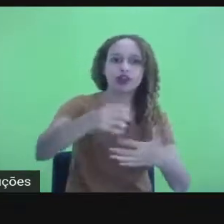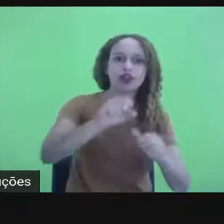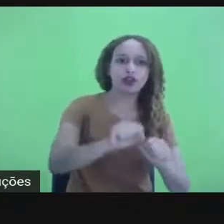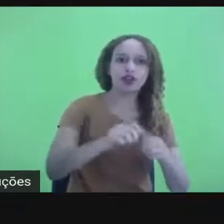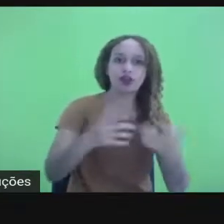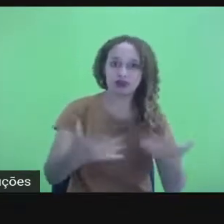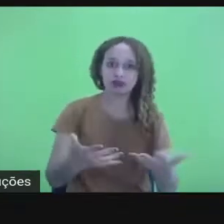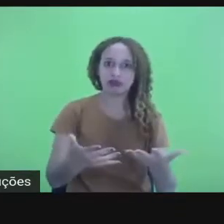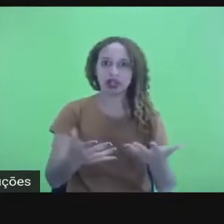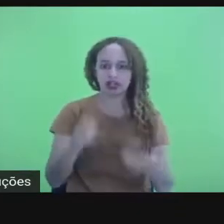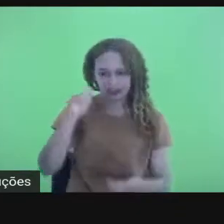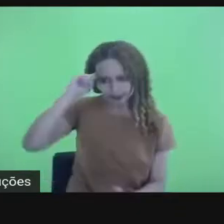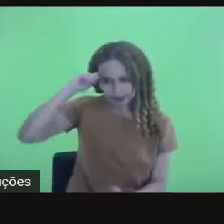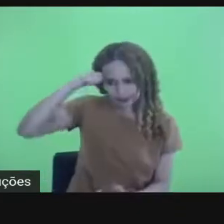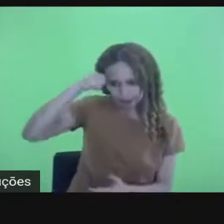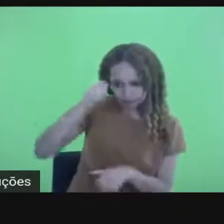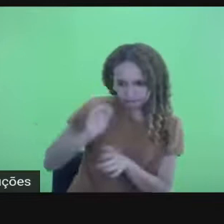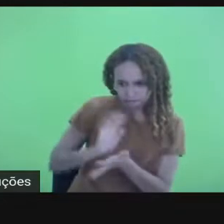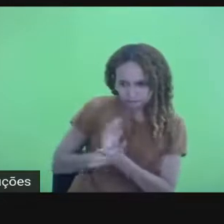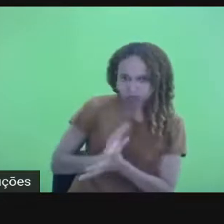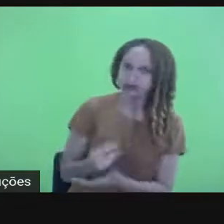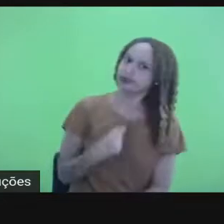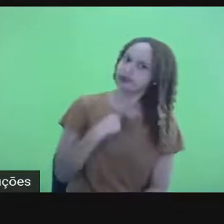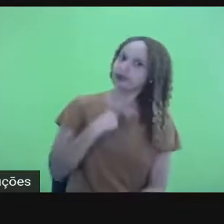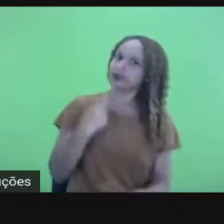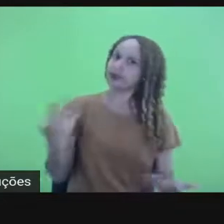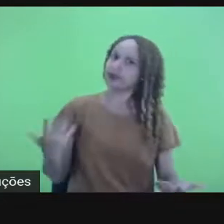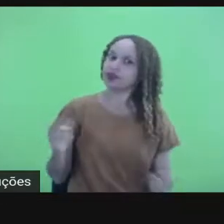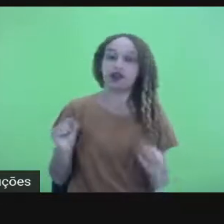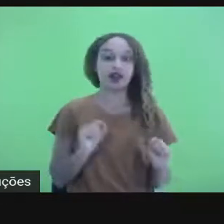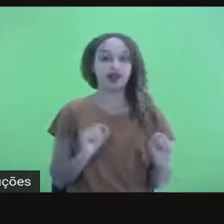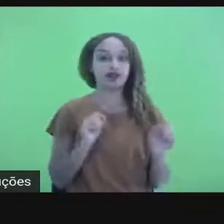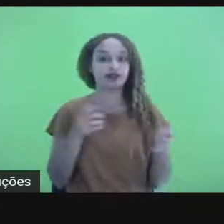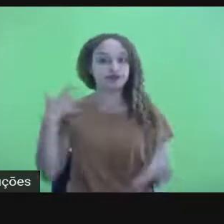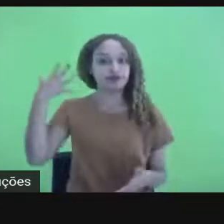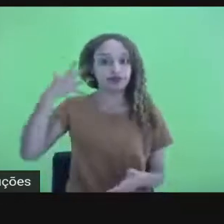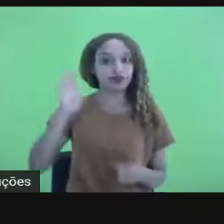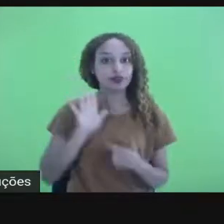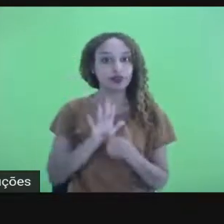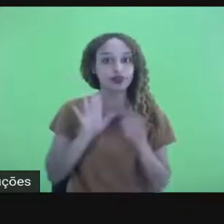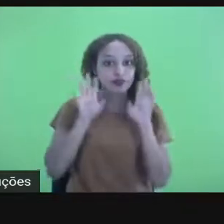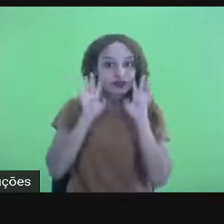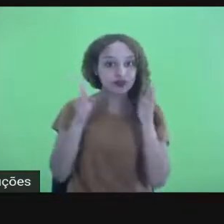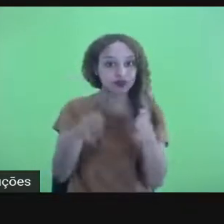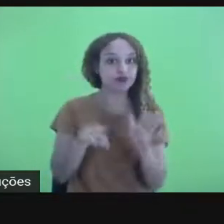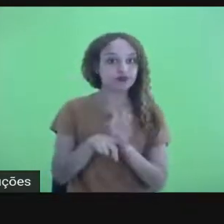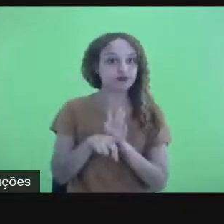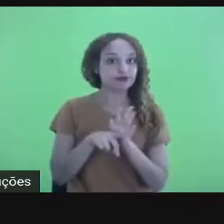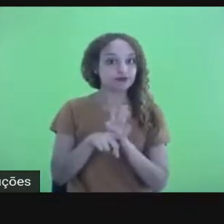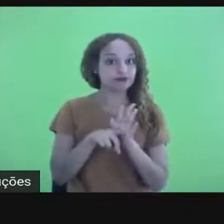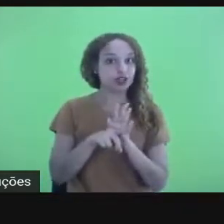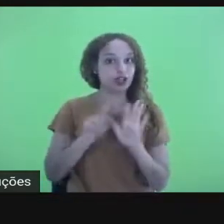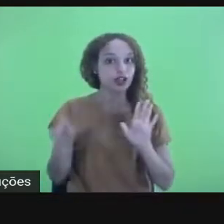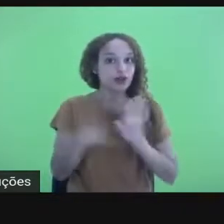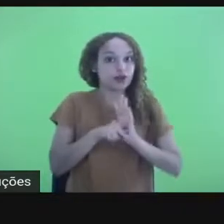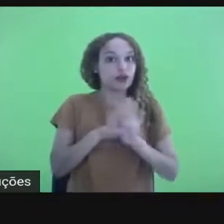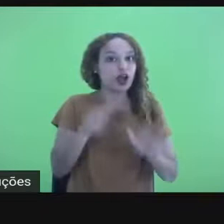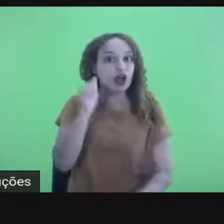antirracista. Esse seminário traz como foco o estudo e pesquisa de mulheres e suas